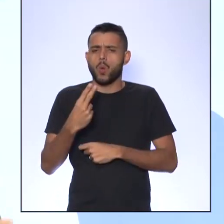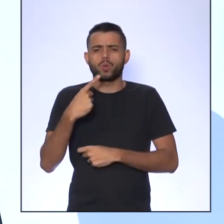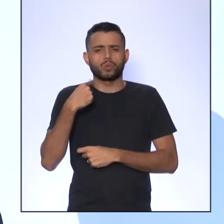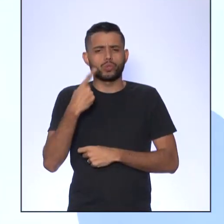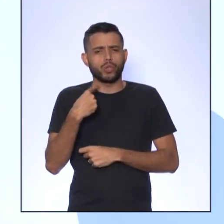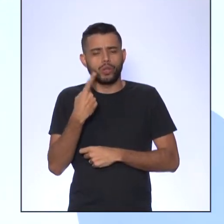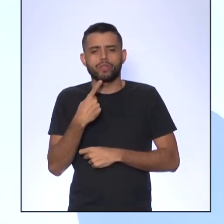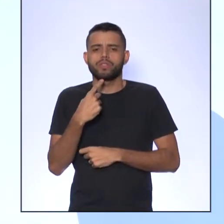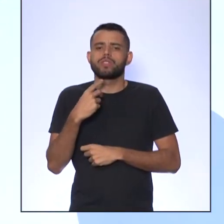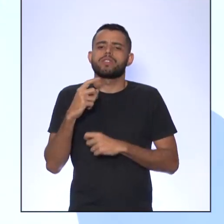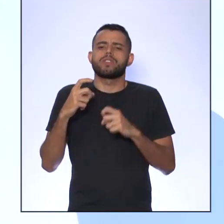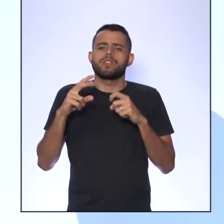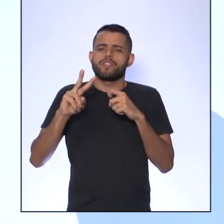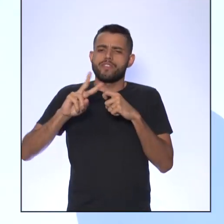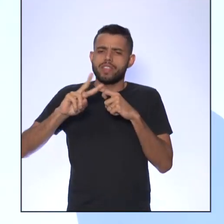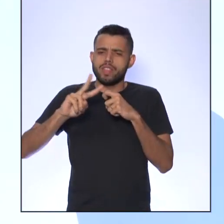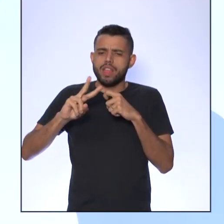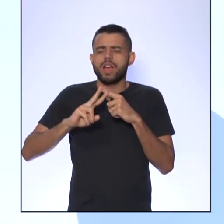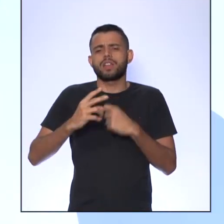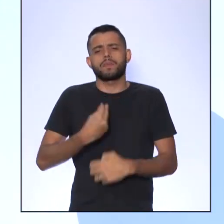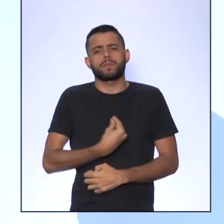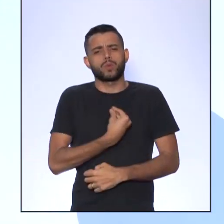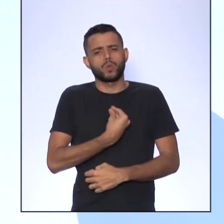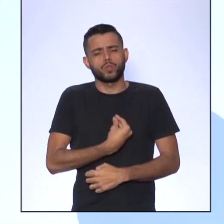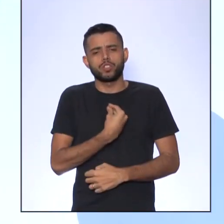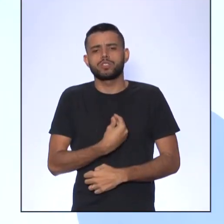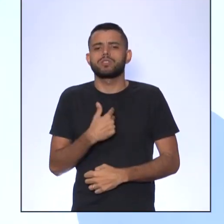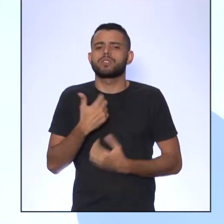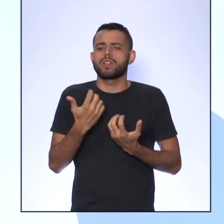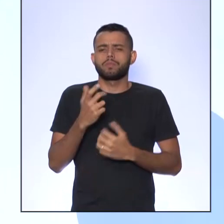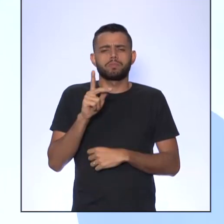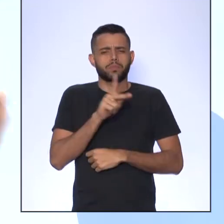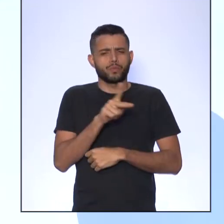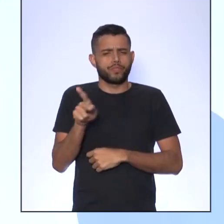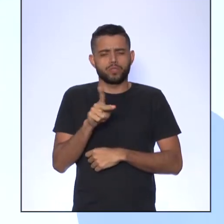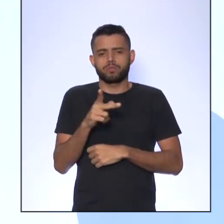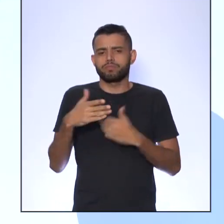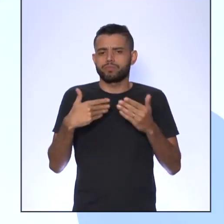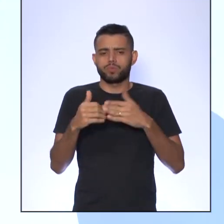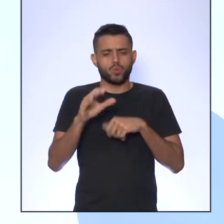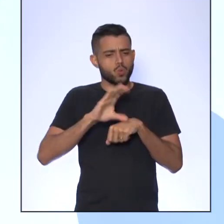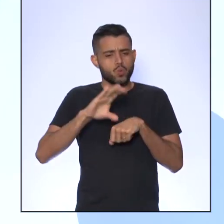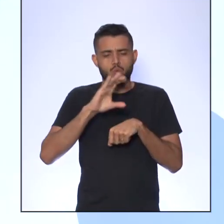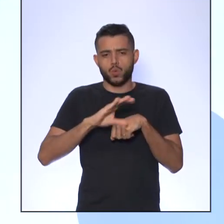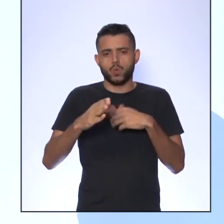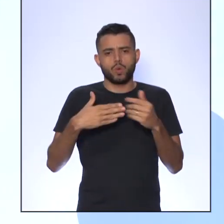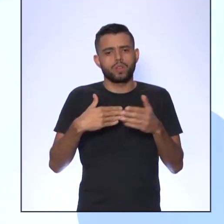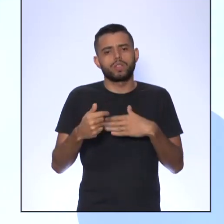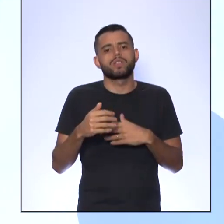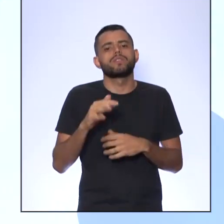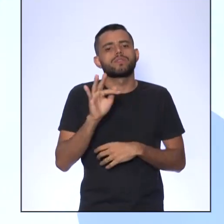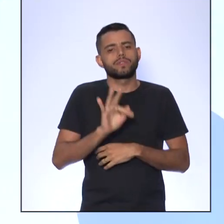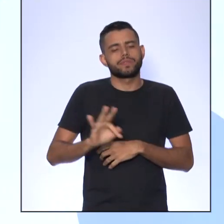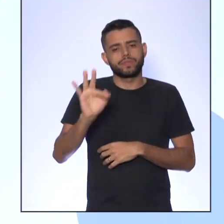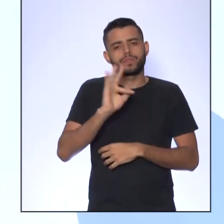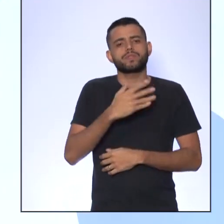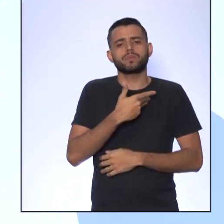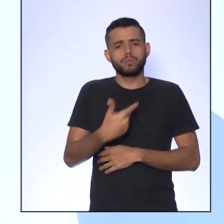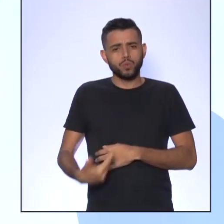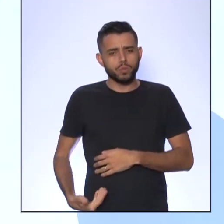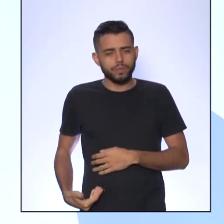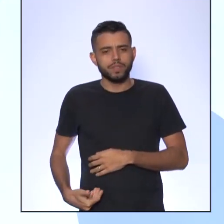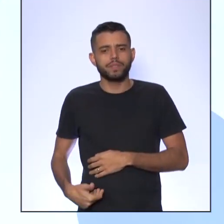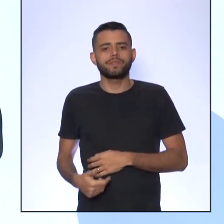eu quero fazer veterinária, eu quero fazer biologia, quero ser professor. Qual curso que você quiser, nas universidades públicas